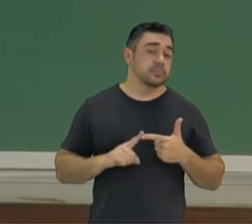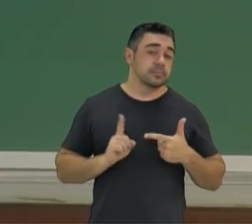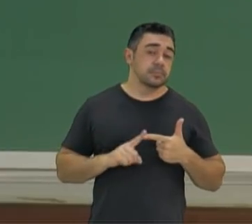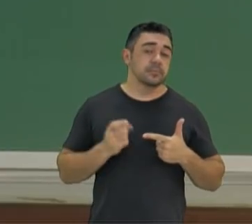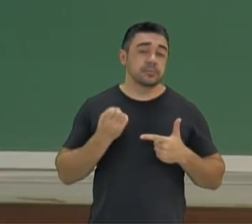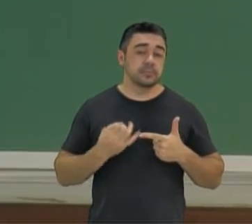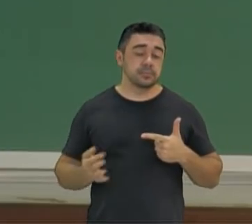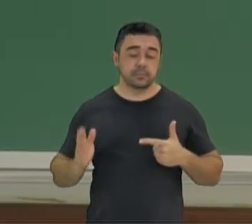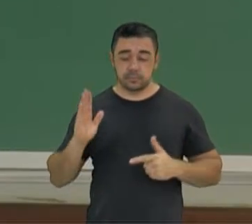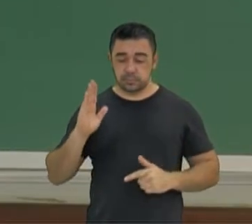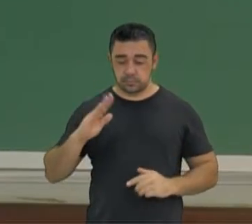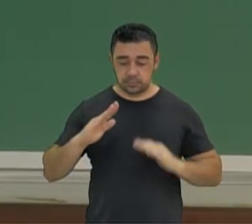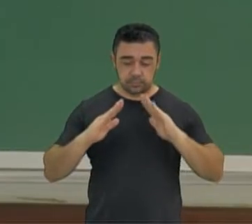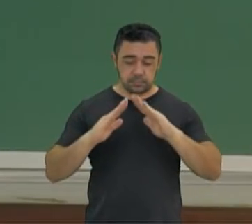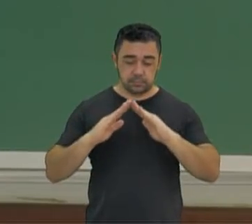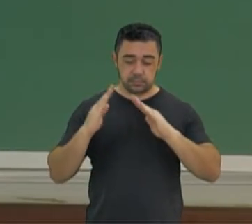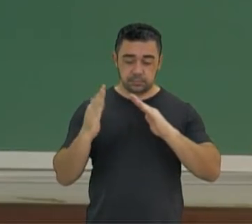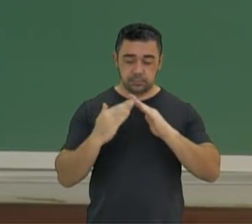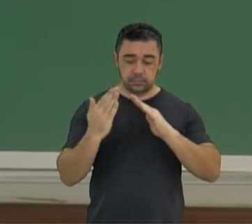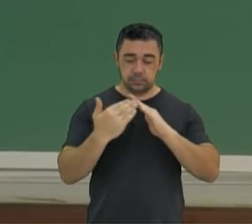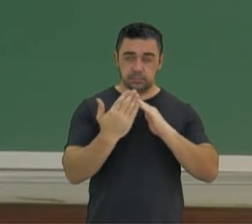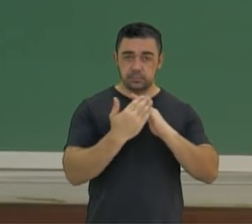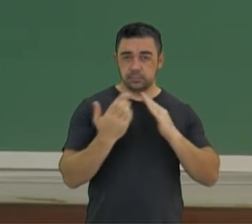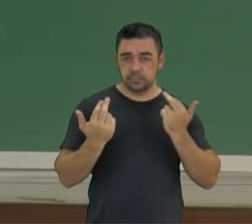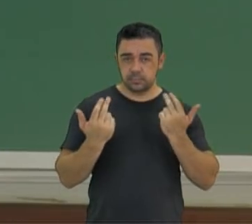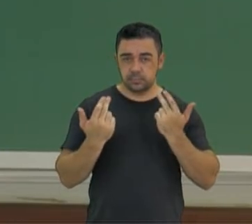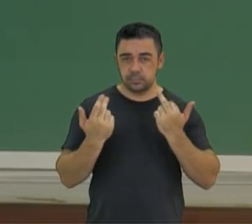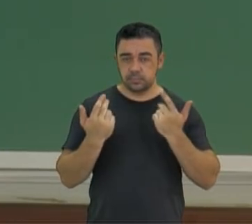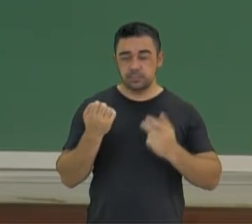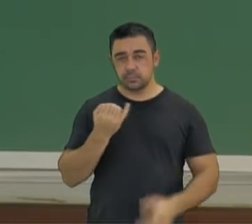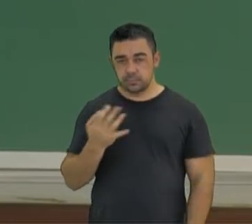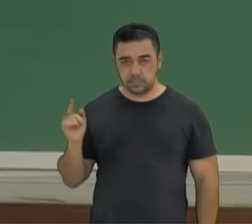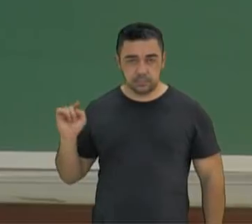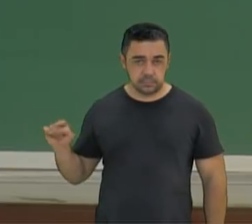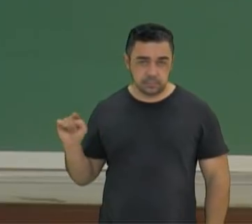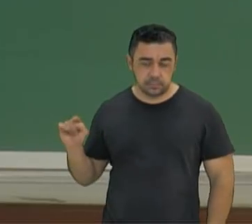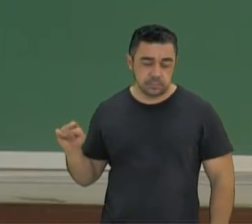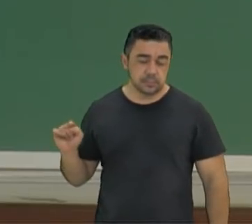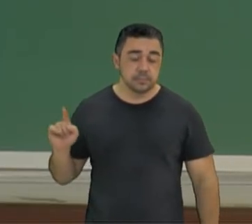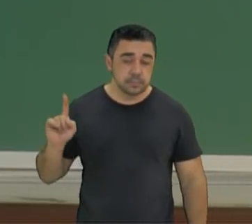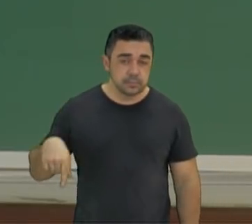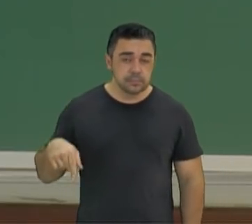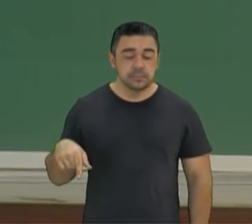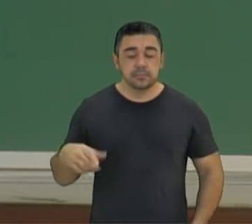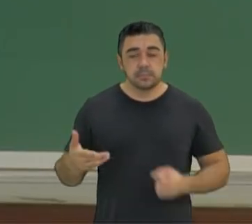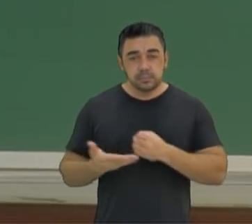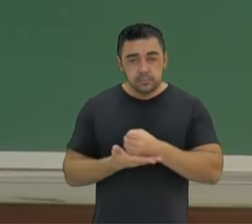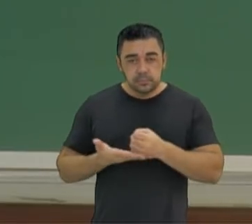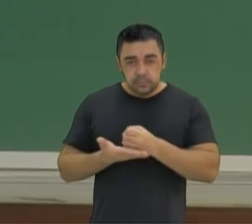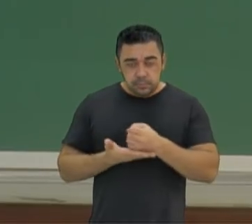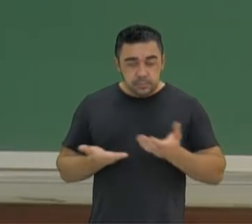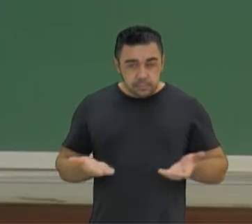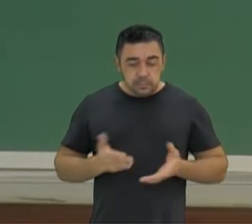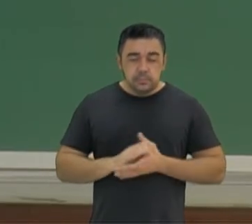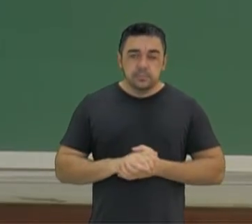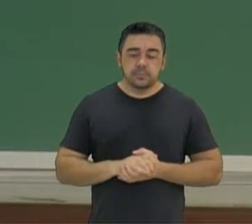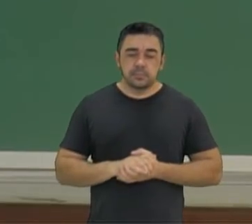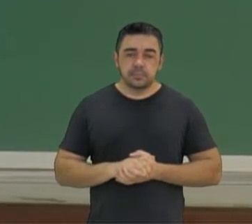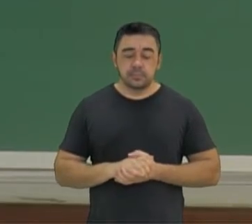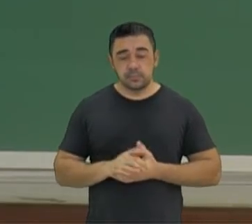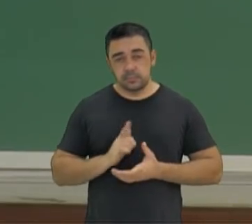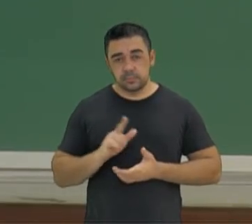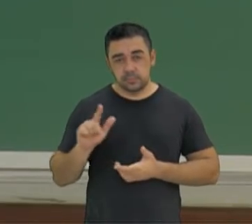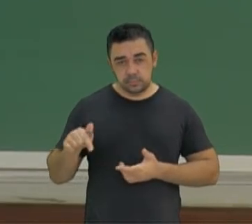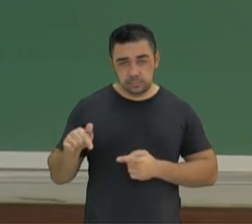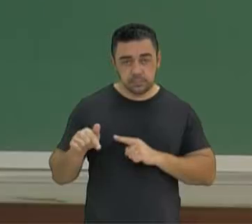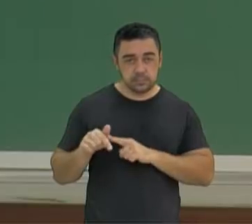a quantidade de faces laterais é igual à quantidade dos lados do polígono que formam a base. Se a base é